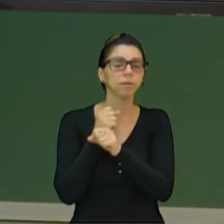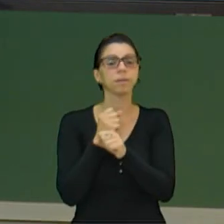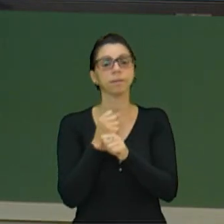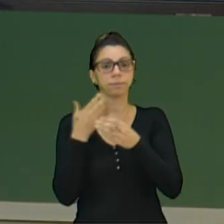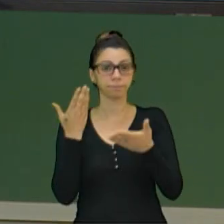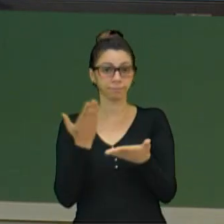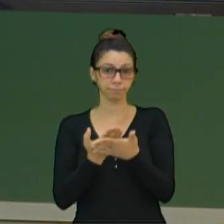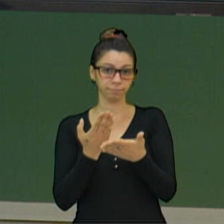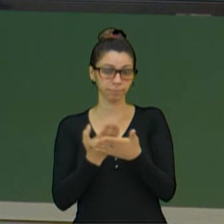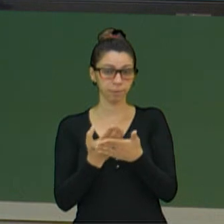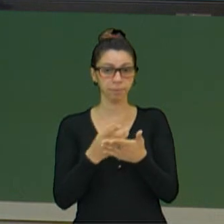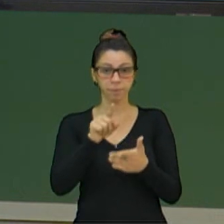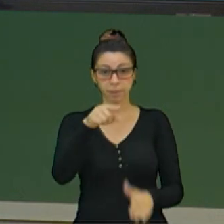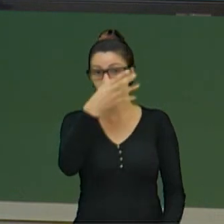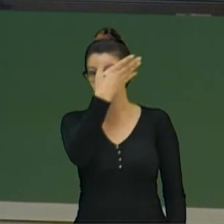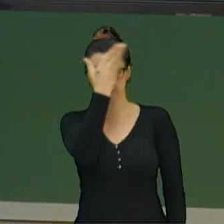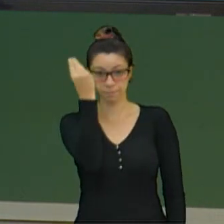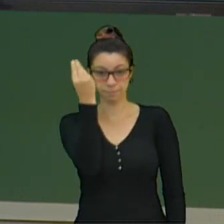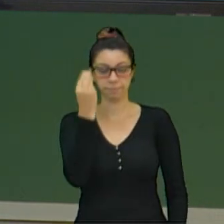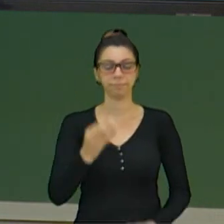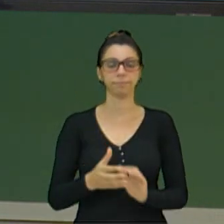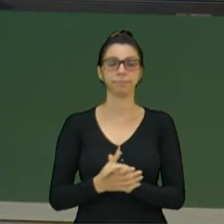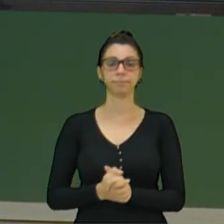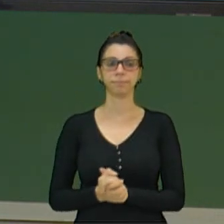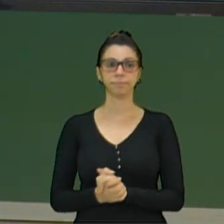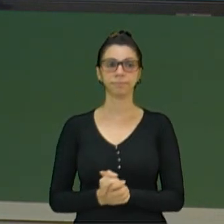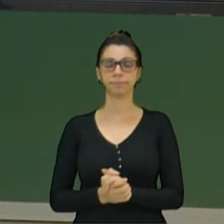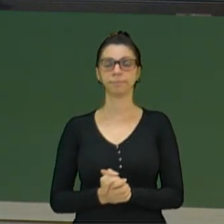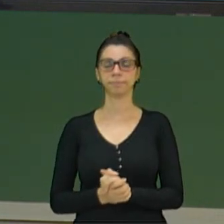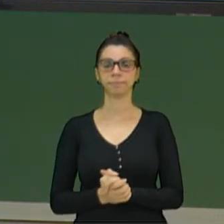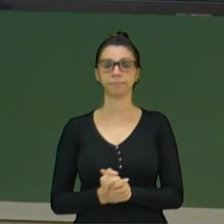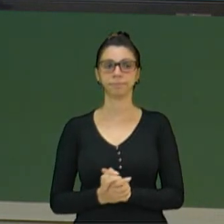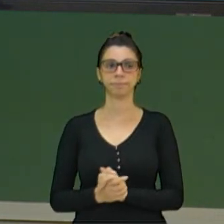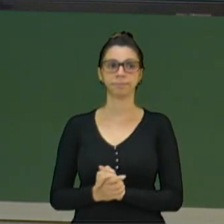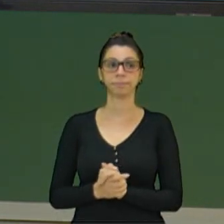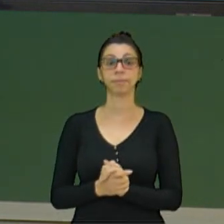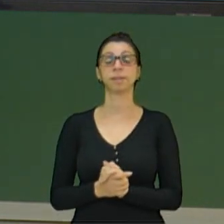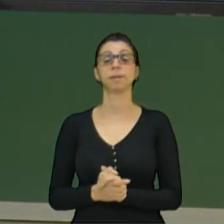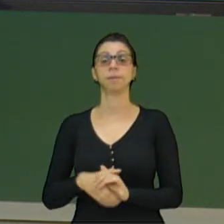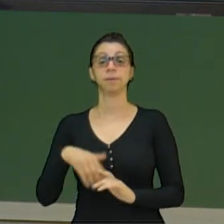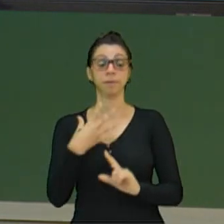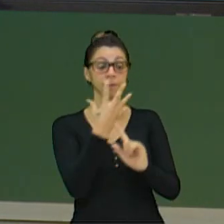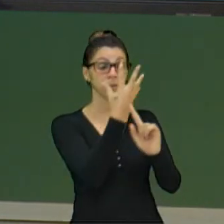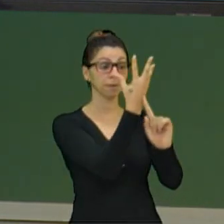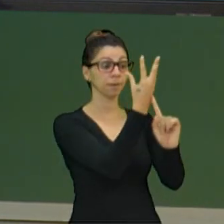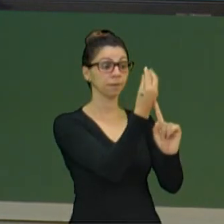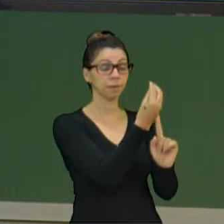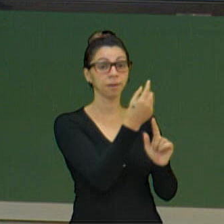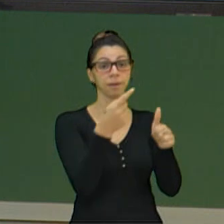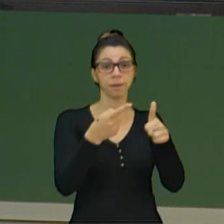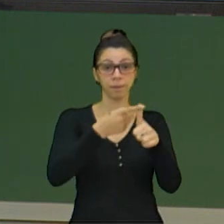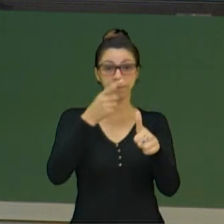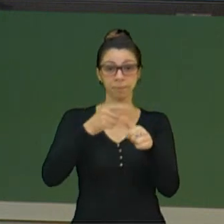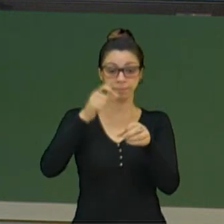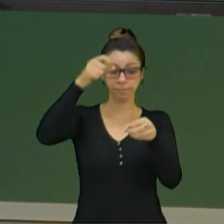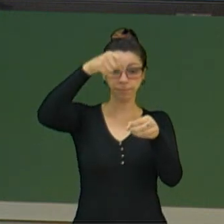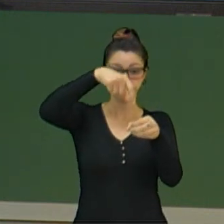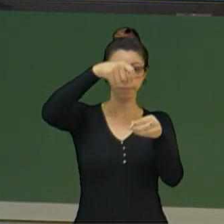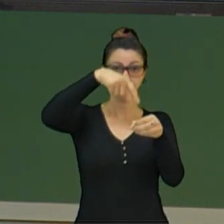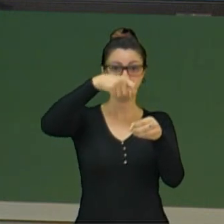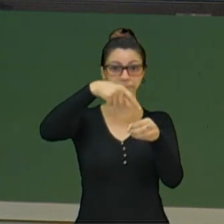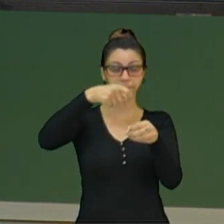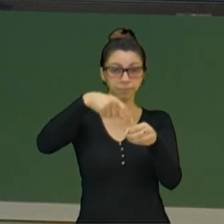hoje para que você não se esqueça. As gimnospermas são as primeiras plantas com semente que